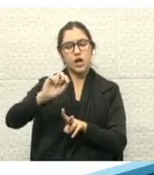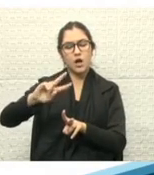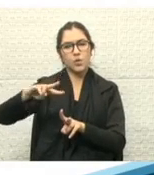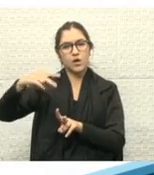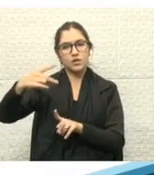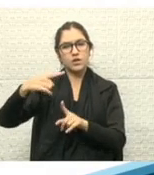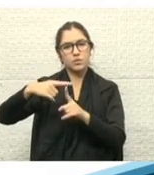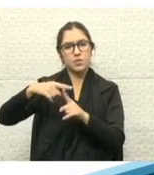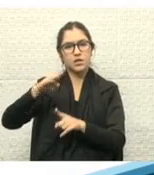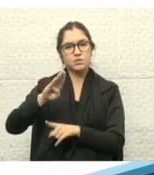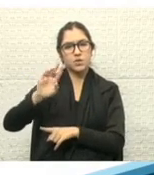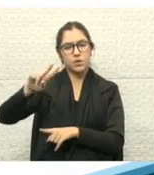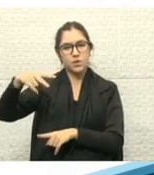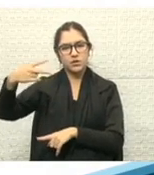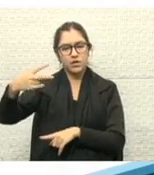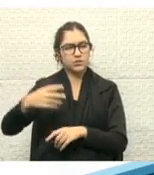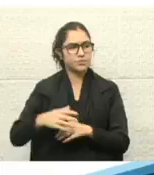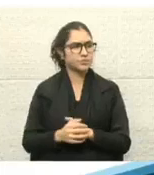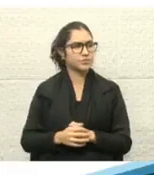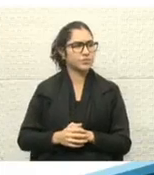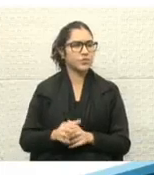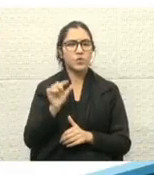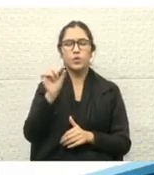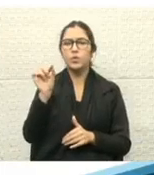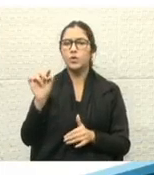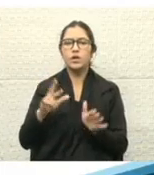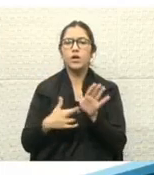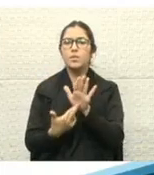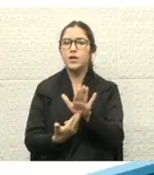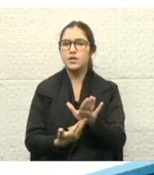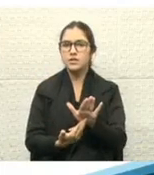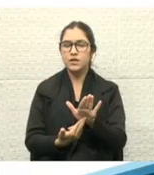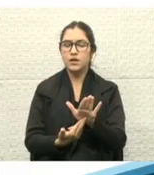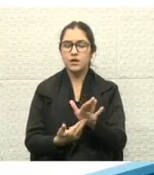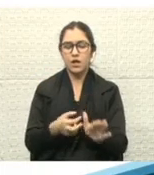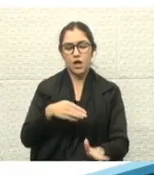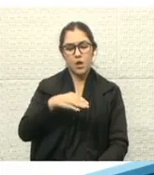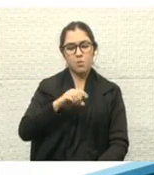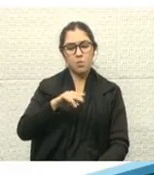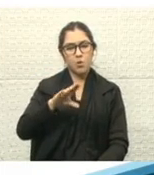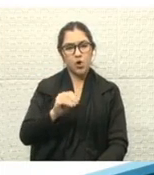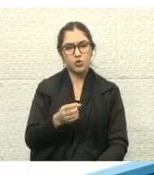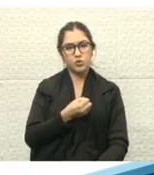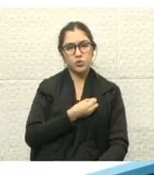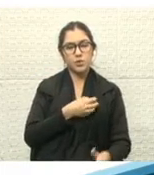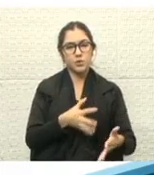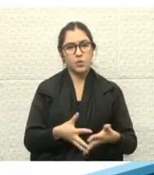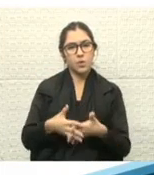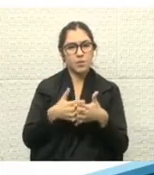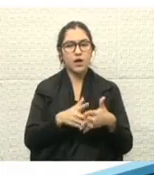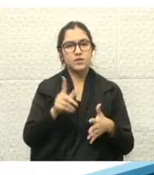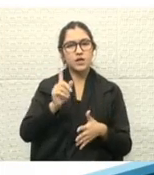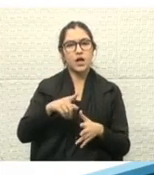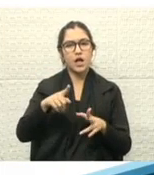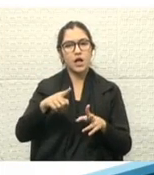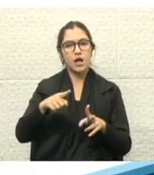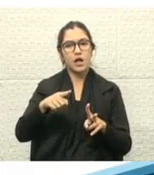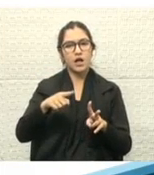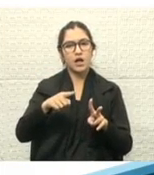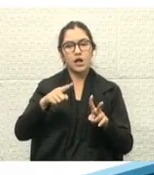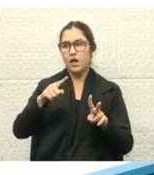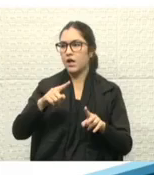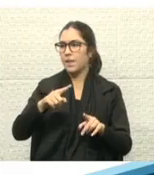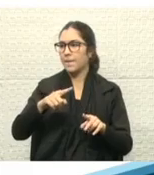quadrado mais b ao quadrado. O que isso representa? Que o módulo do número complexo é a raiz